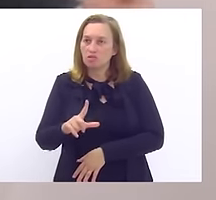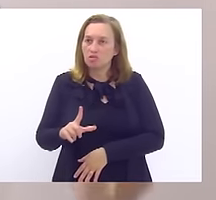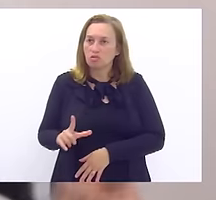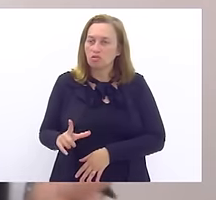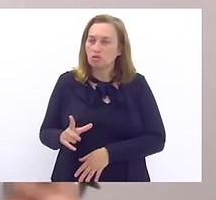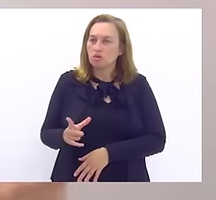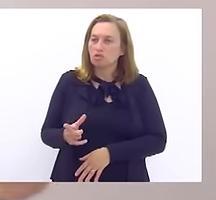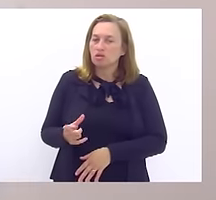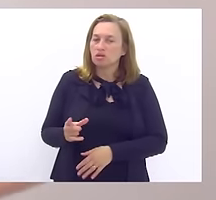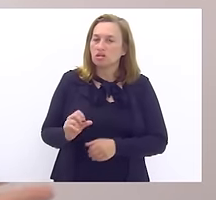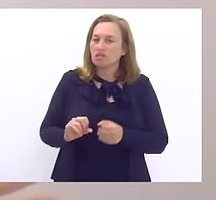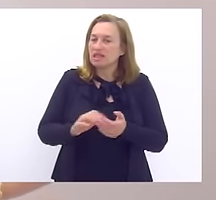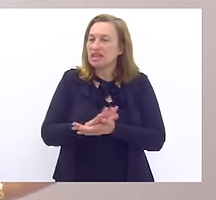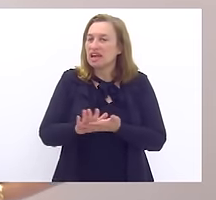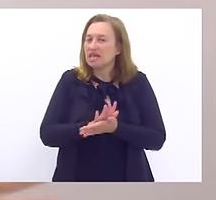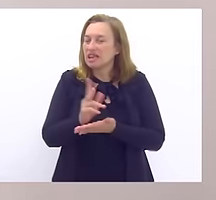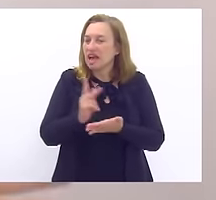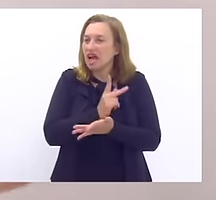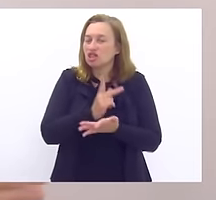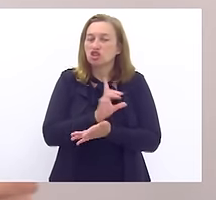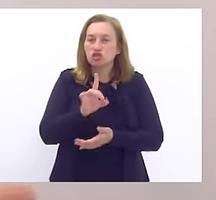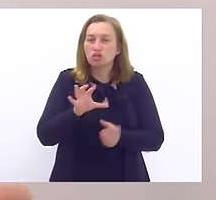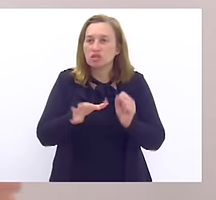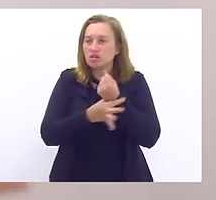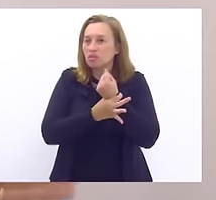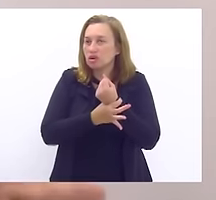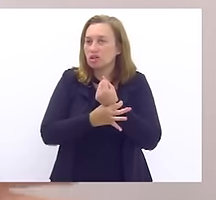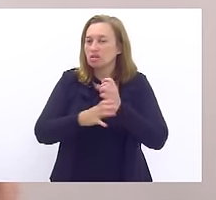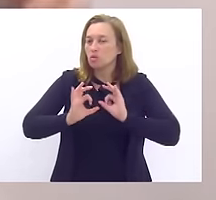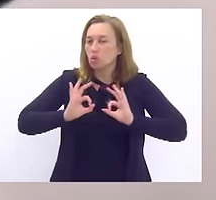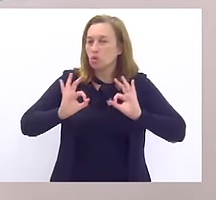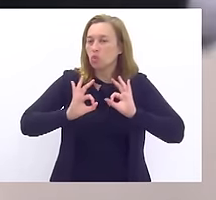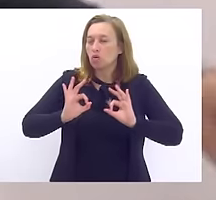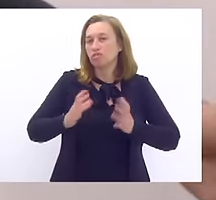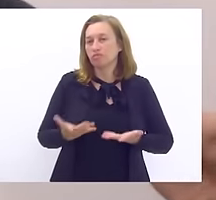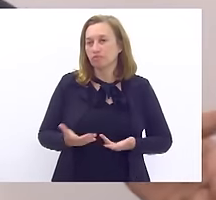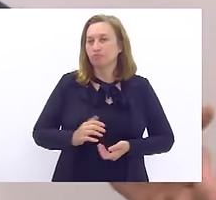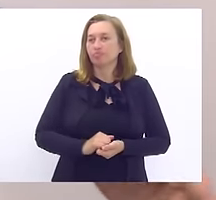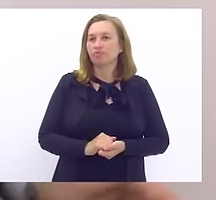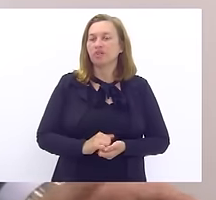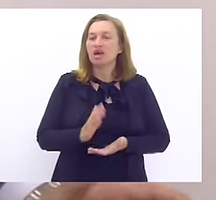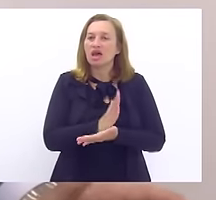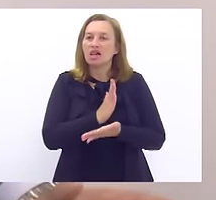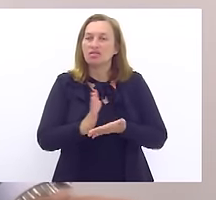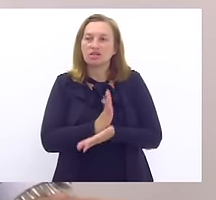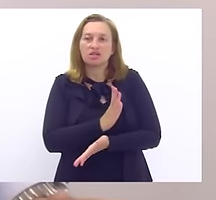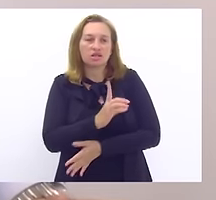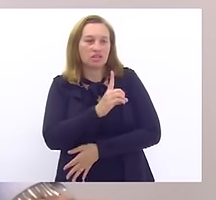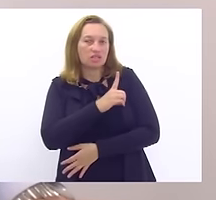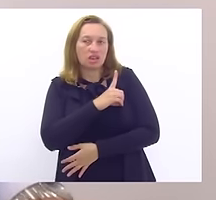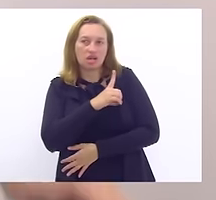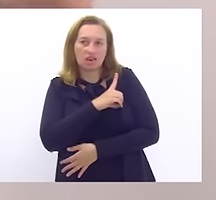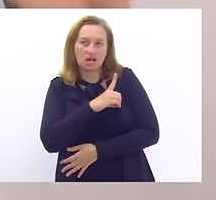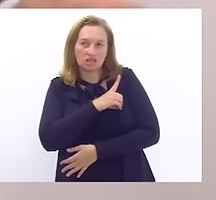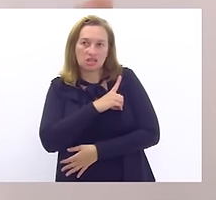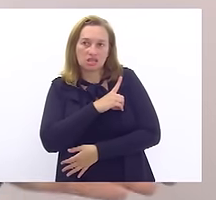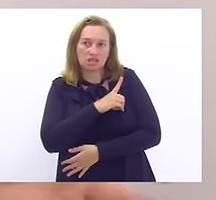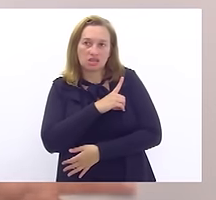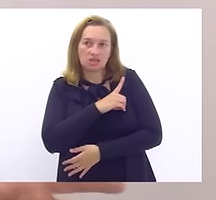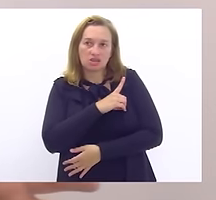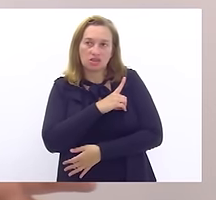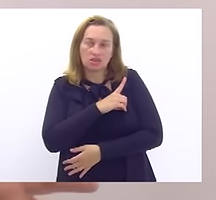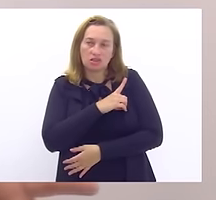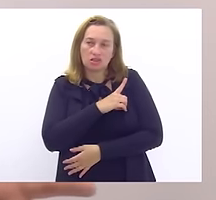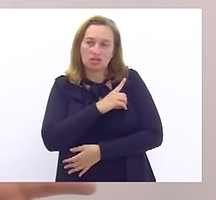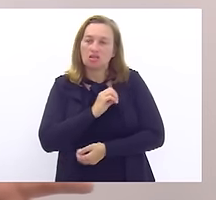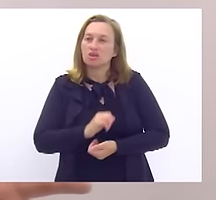é estado a fazer nada disso dá segurança é uma segurança de luxo que o policial civil que deveria estar na delegacia é Supremo não deve ser operacional